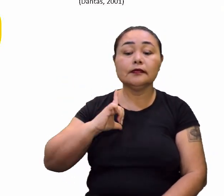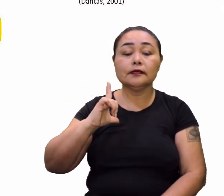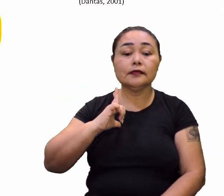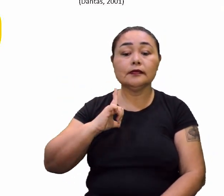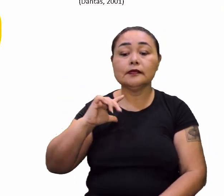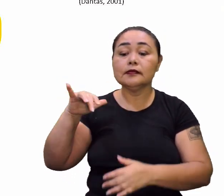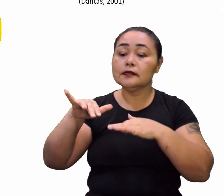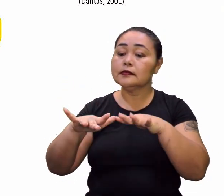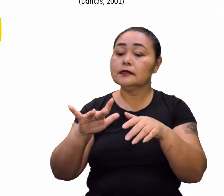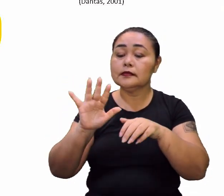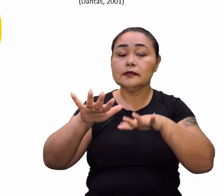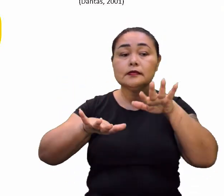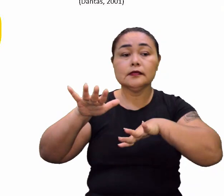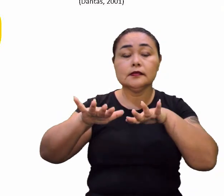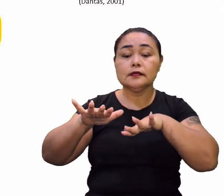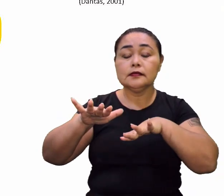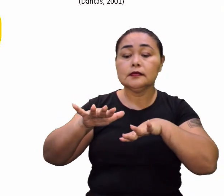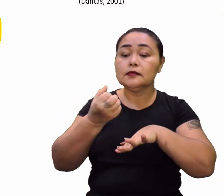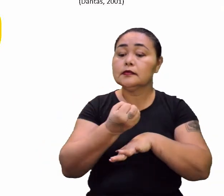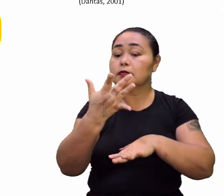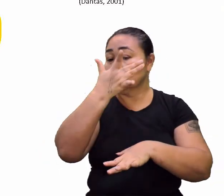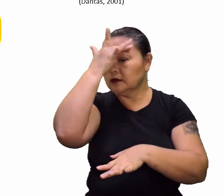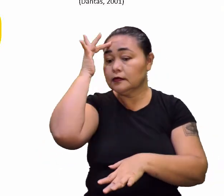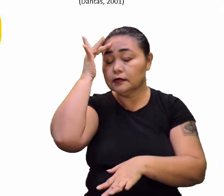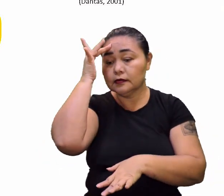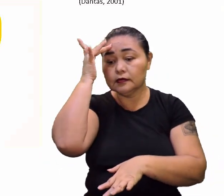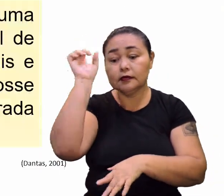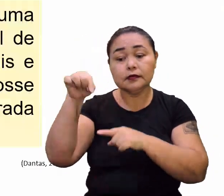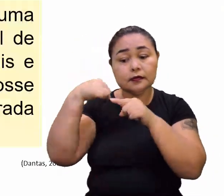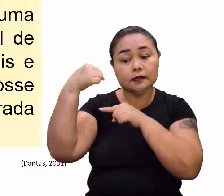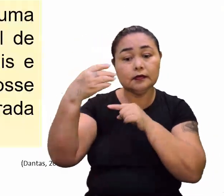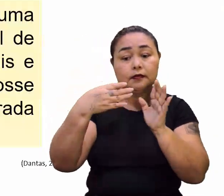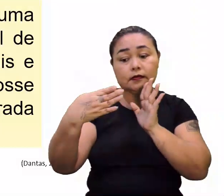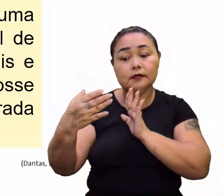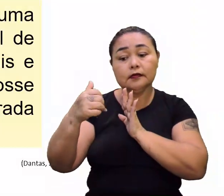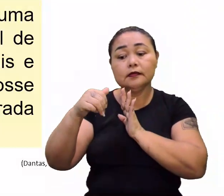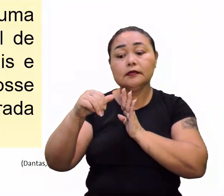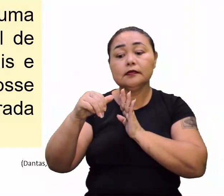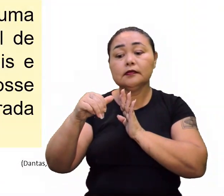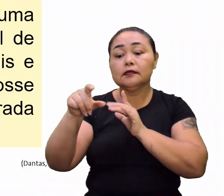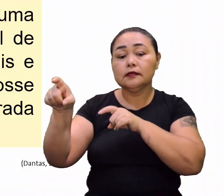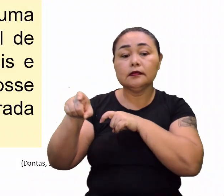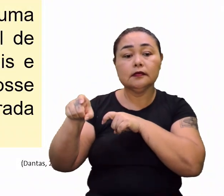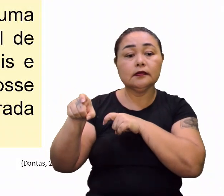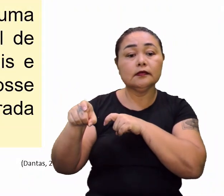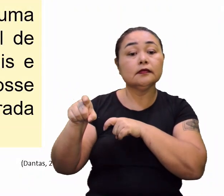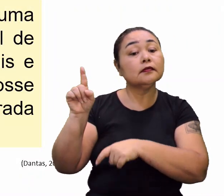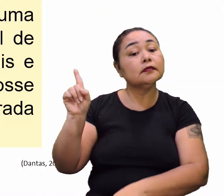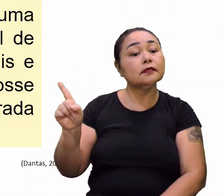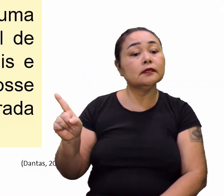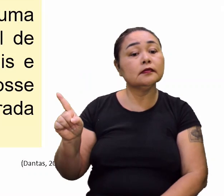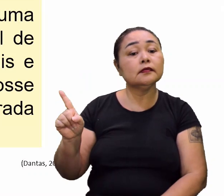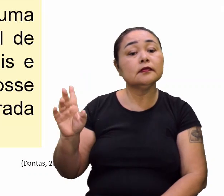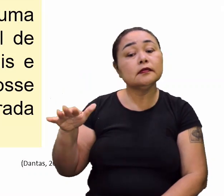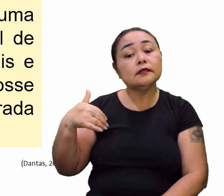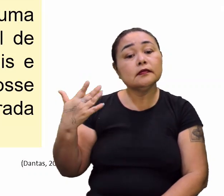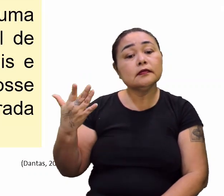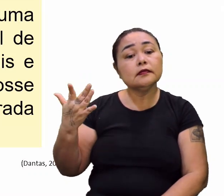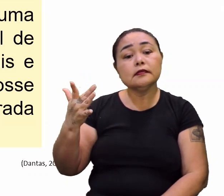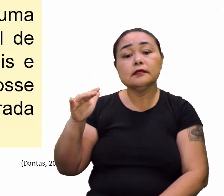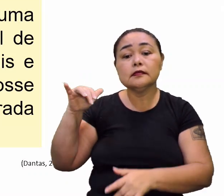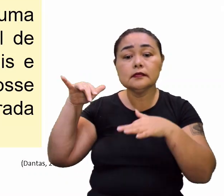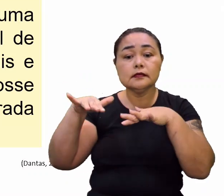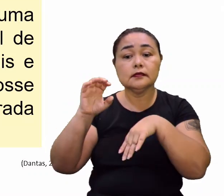esse surto aí de grande quantidade de pessoas vindo no ciclo agrícola. Muito bem. E aí, para a